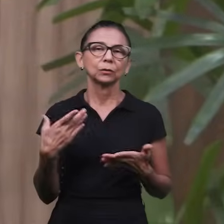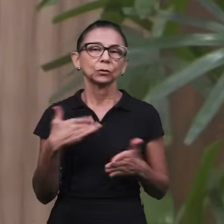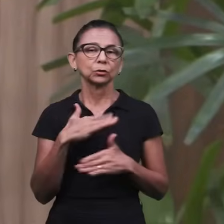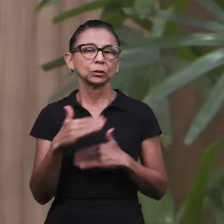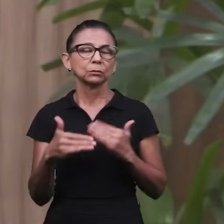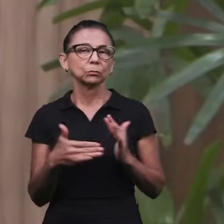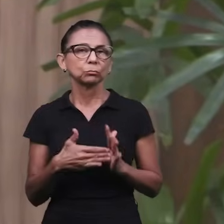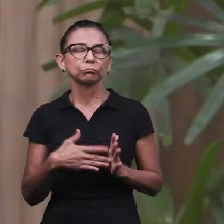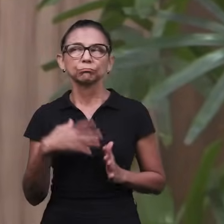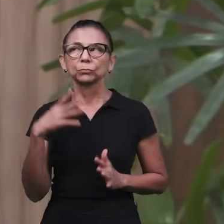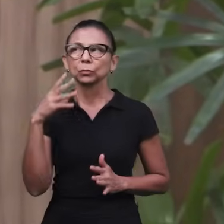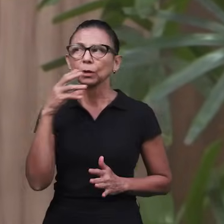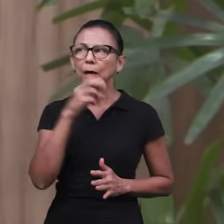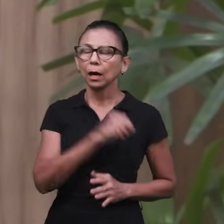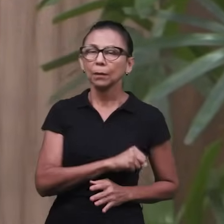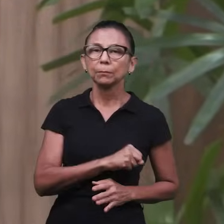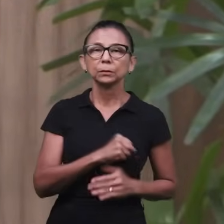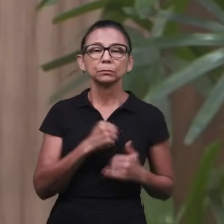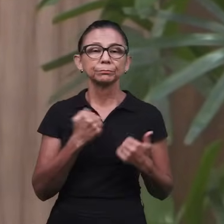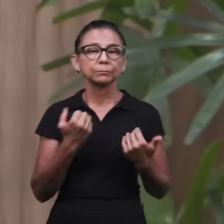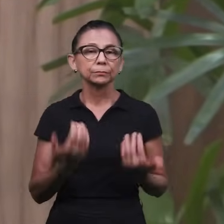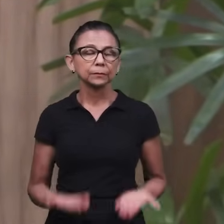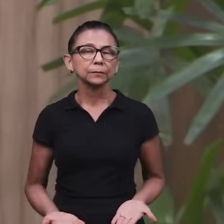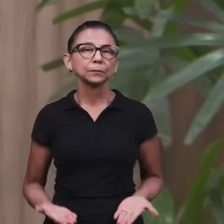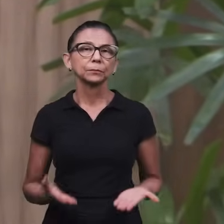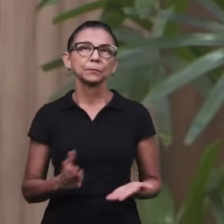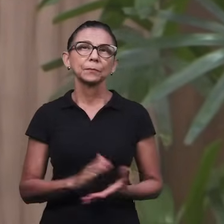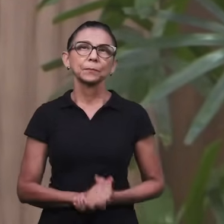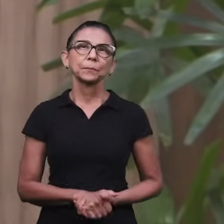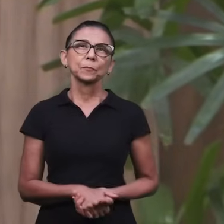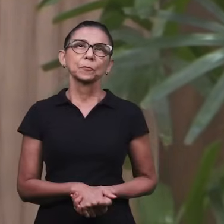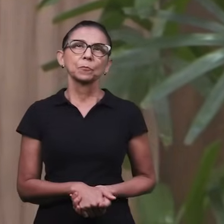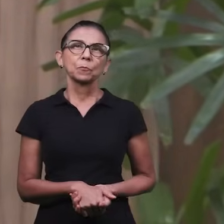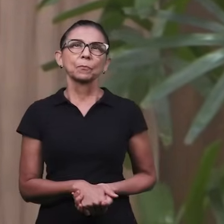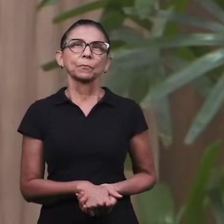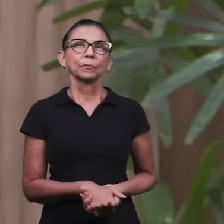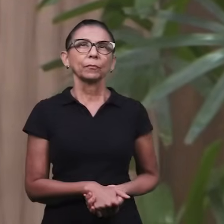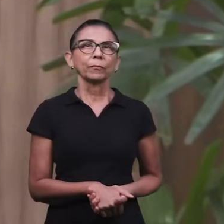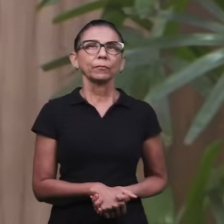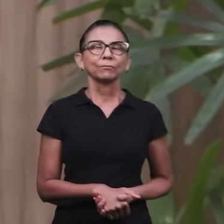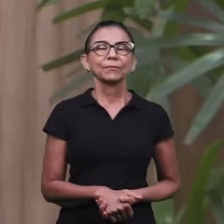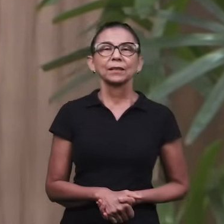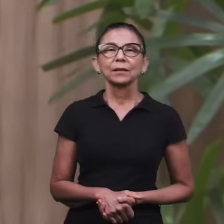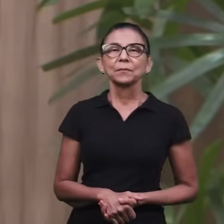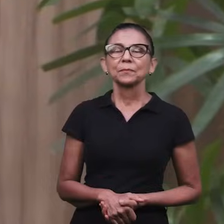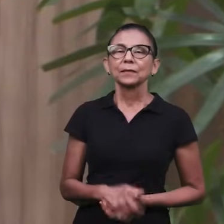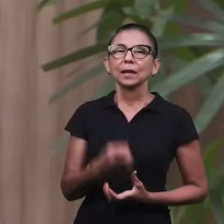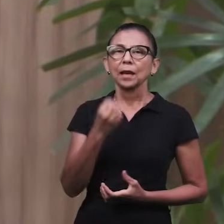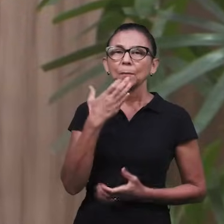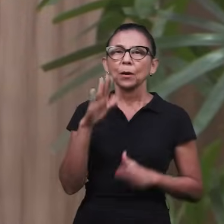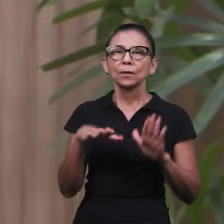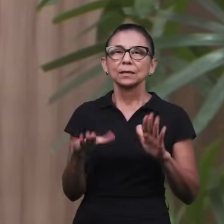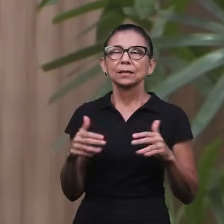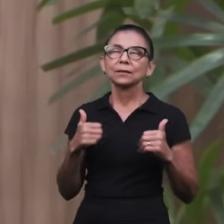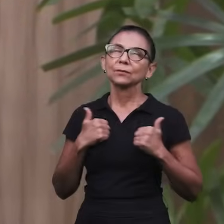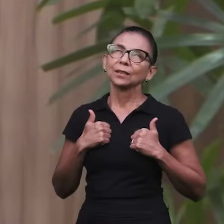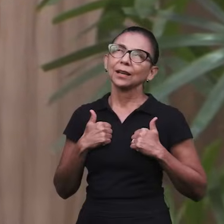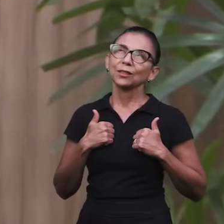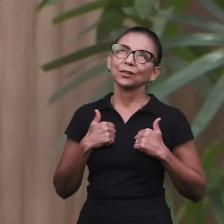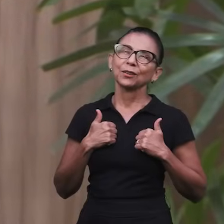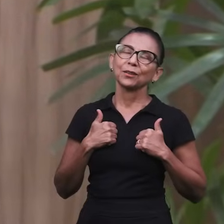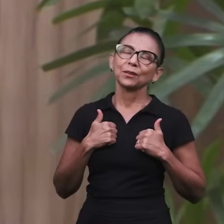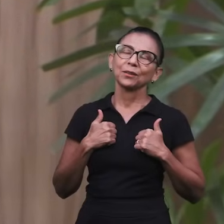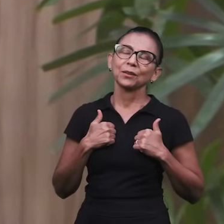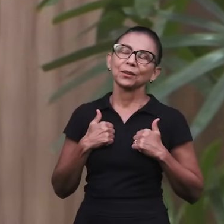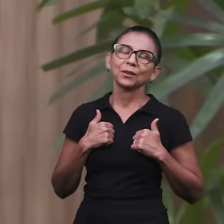Então, momentos de tédio são favoráveis. Não fazer nada de vez em quando faz bem. Ok? Então, uma vida